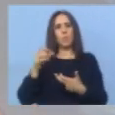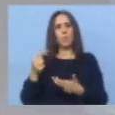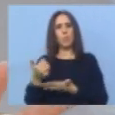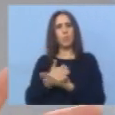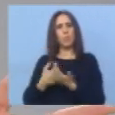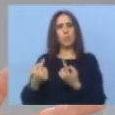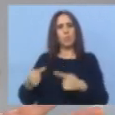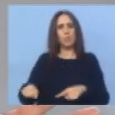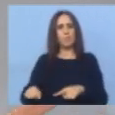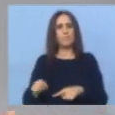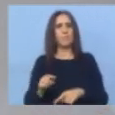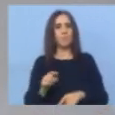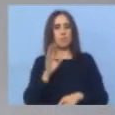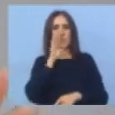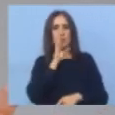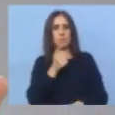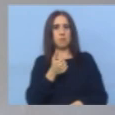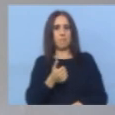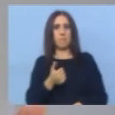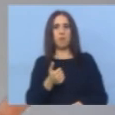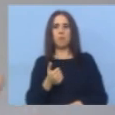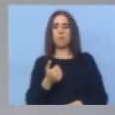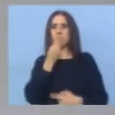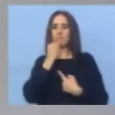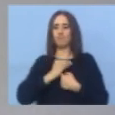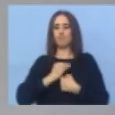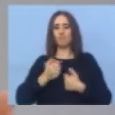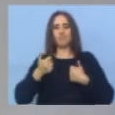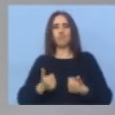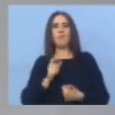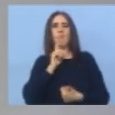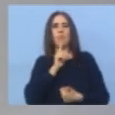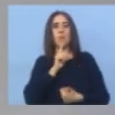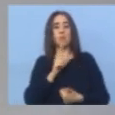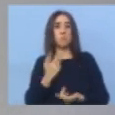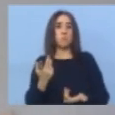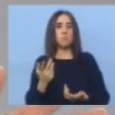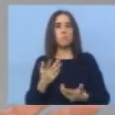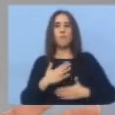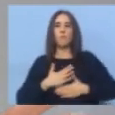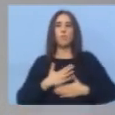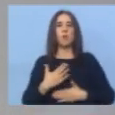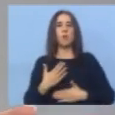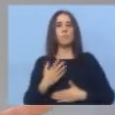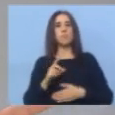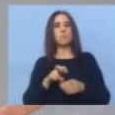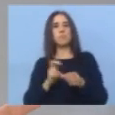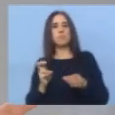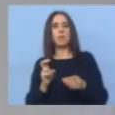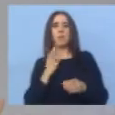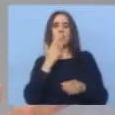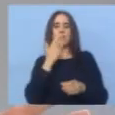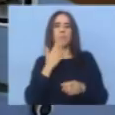ninguém, estando bem nutrido e bem instalado, ninguém quer deixar, digamos, voluntariamente o tacho para o